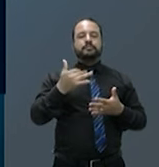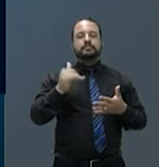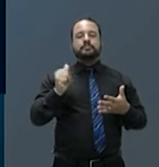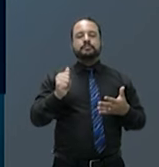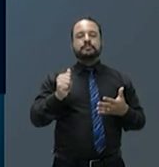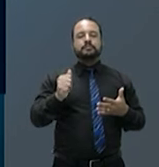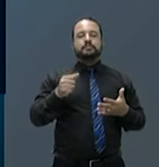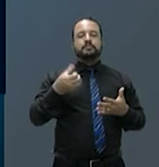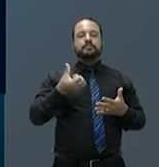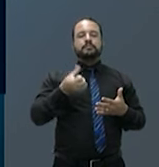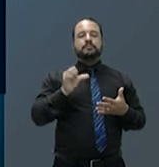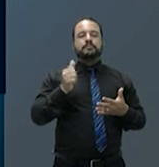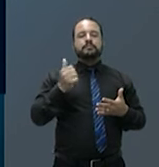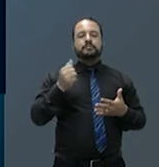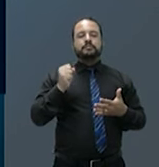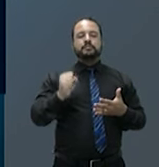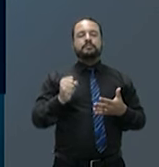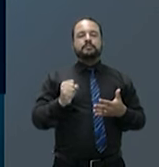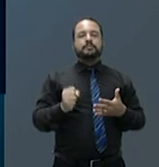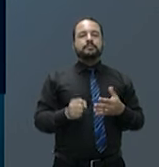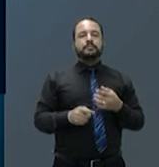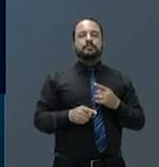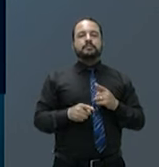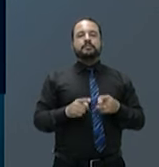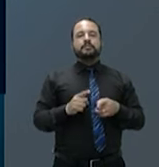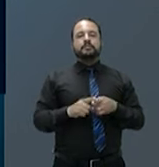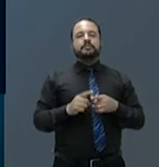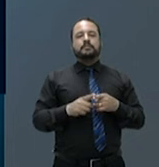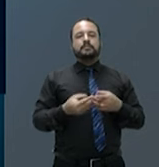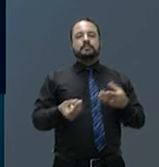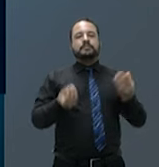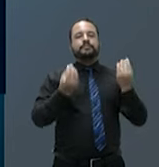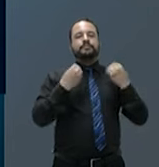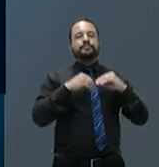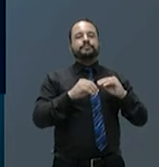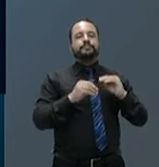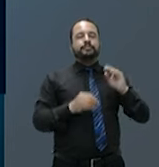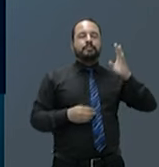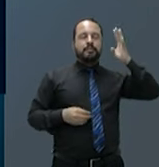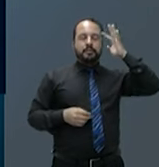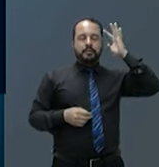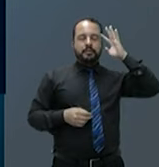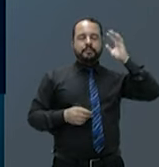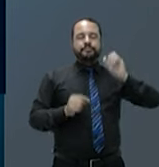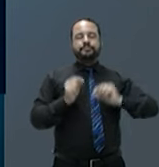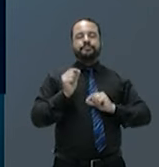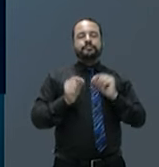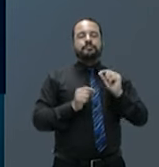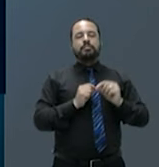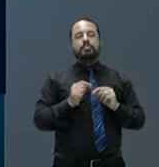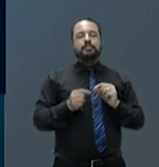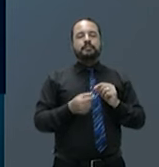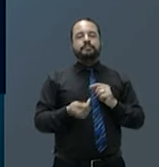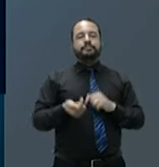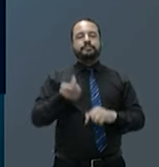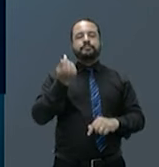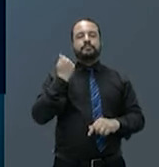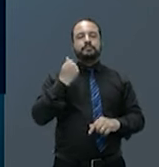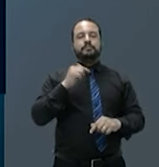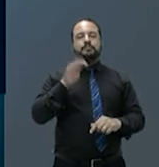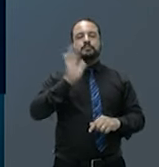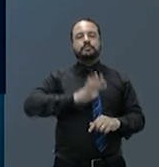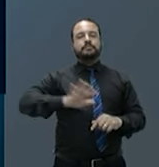1387-795, pendendo a fixação de tese, embora já reconhecida a repercussão geral da